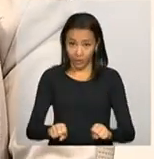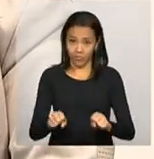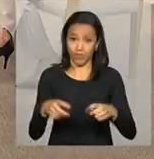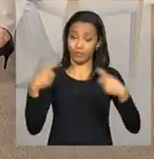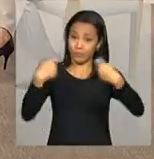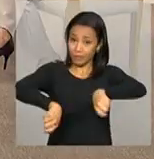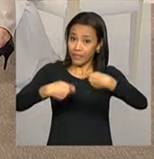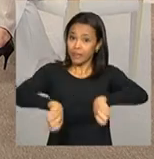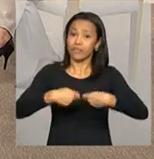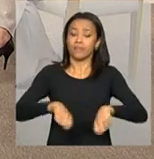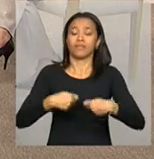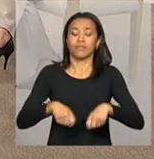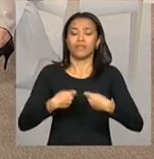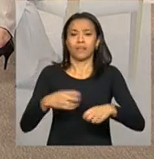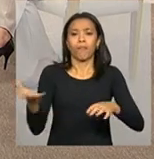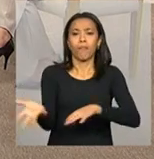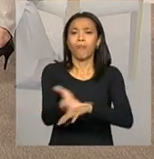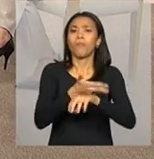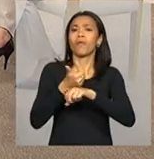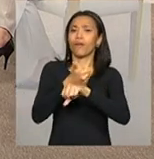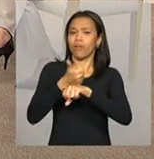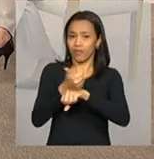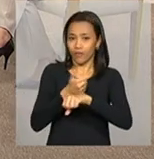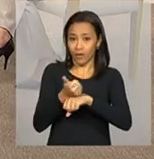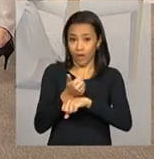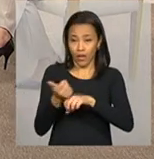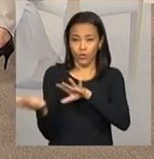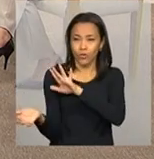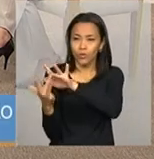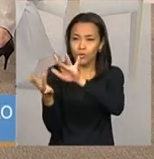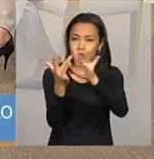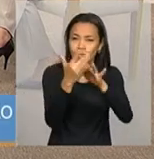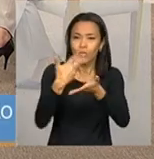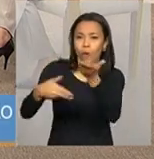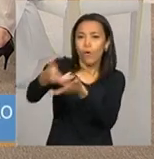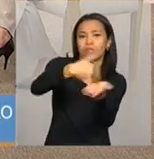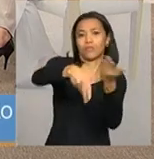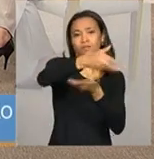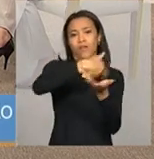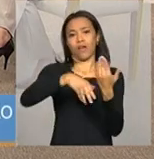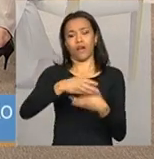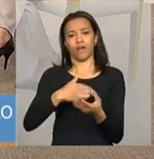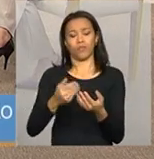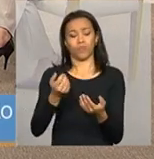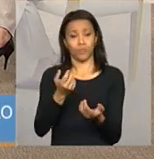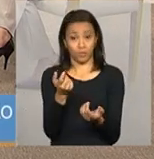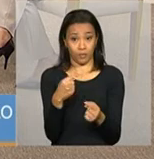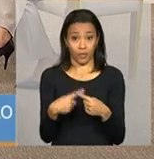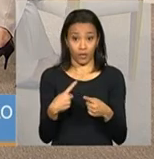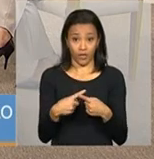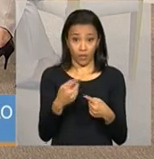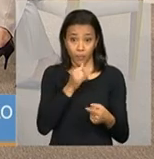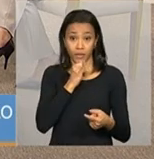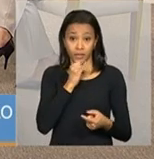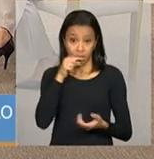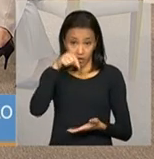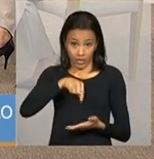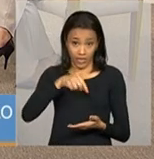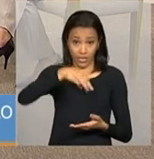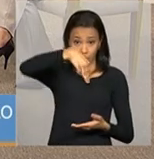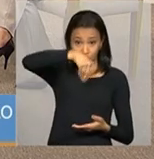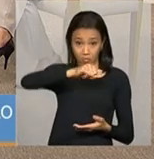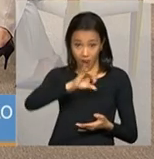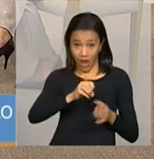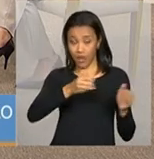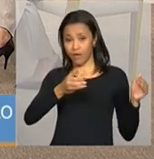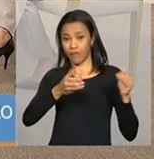precisa melhorar mesmo as nossas articulações, né? Porque uns números aqui, por exemplo, de maio de 2012